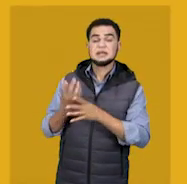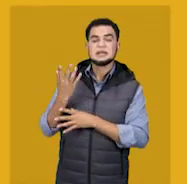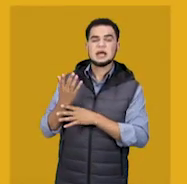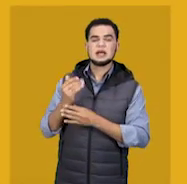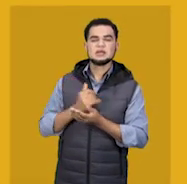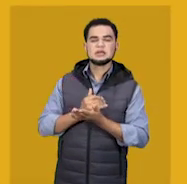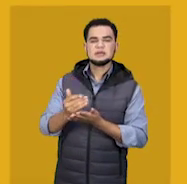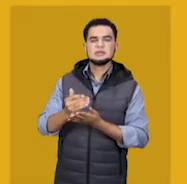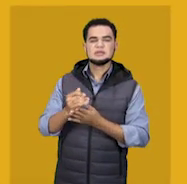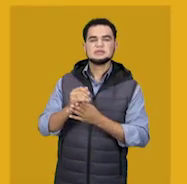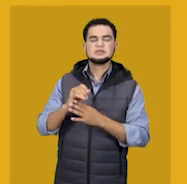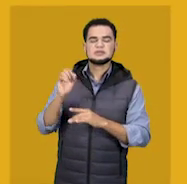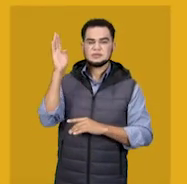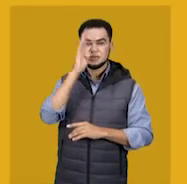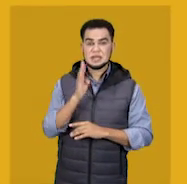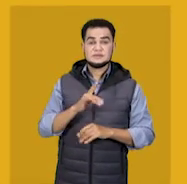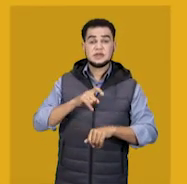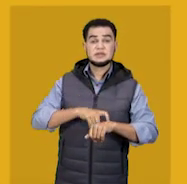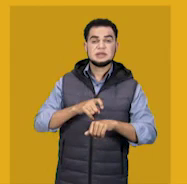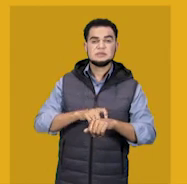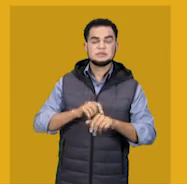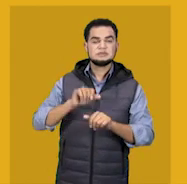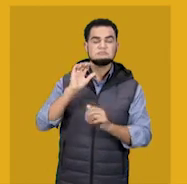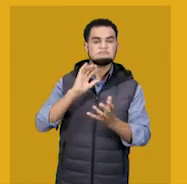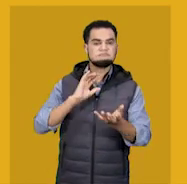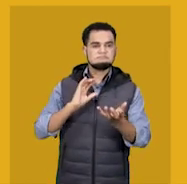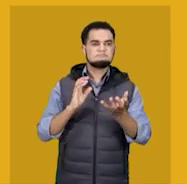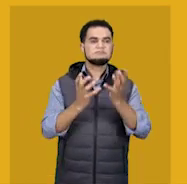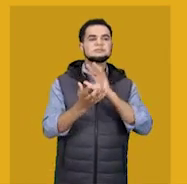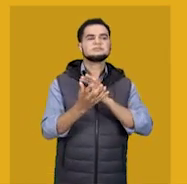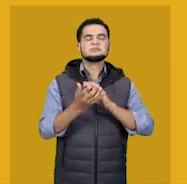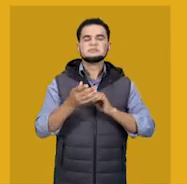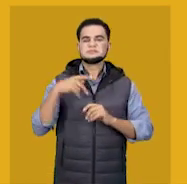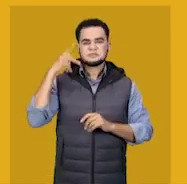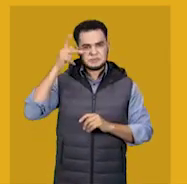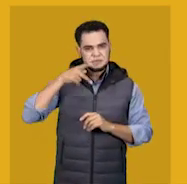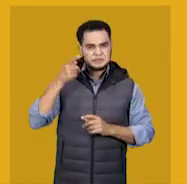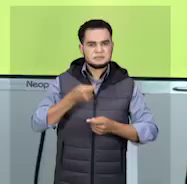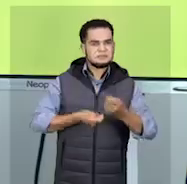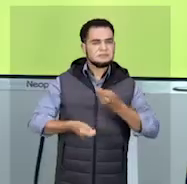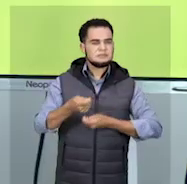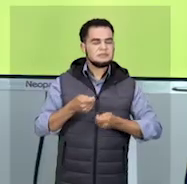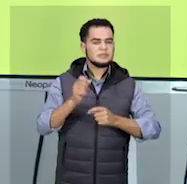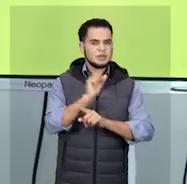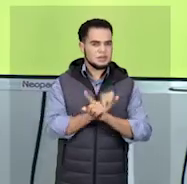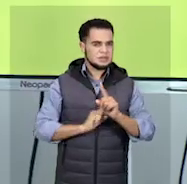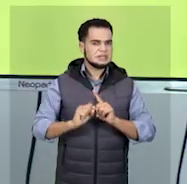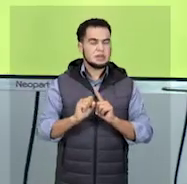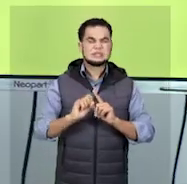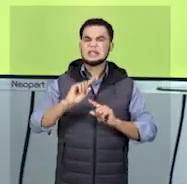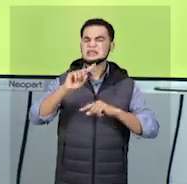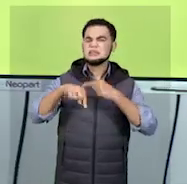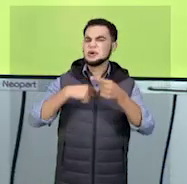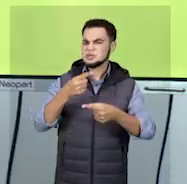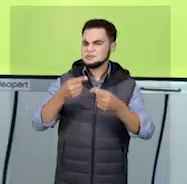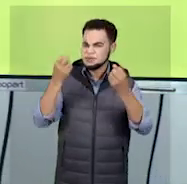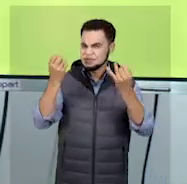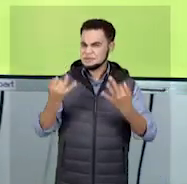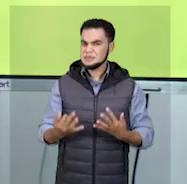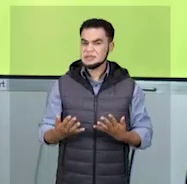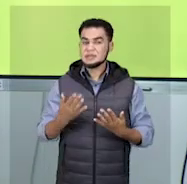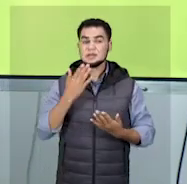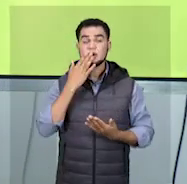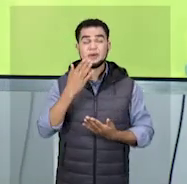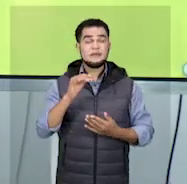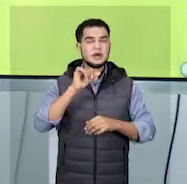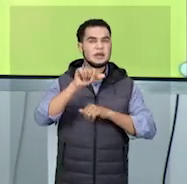tempos de revoluções políticas, econômicas e sociais. E aí a gente vai ver direitinho daqui a pouco quais foram